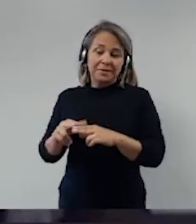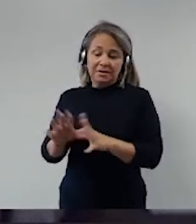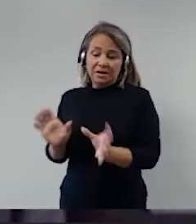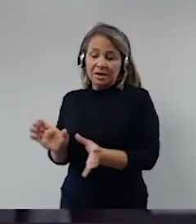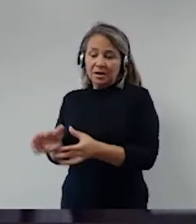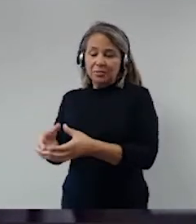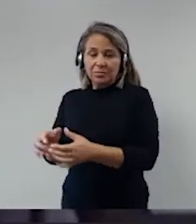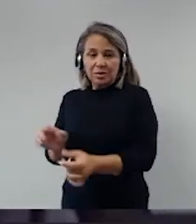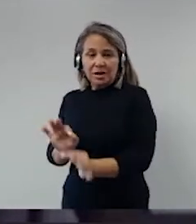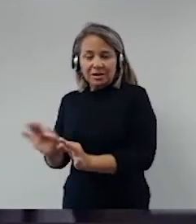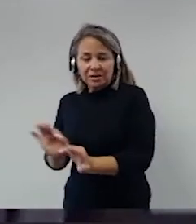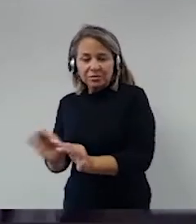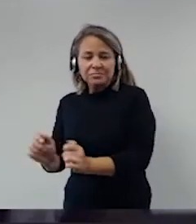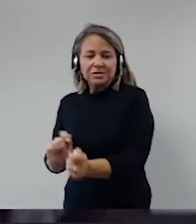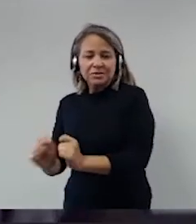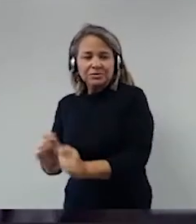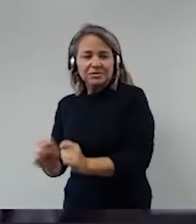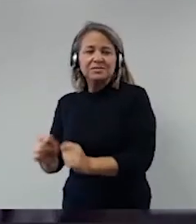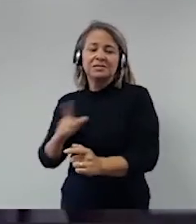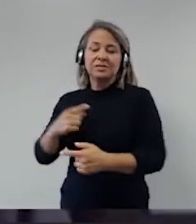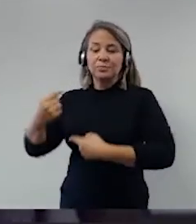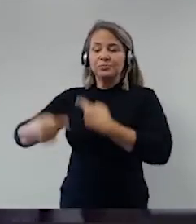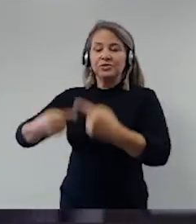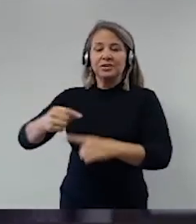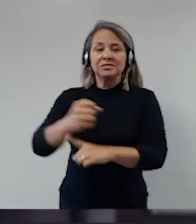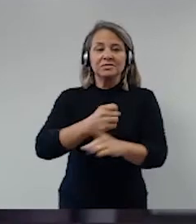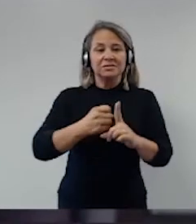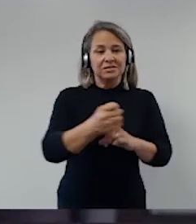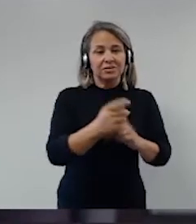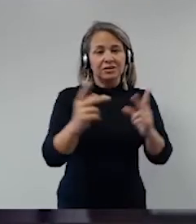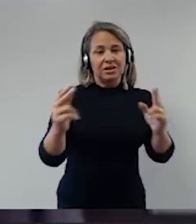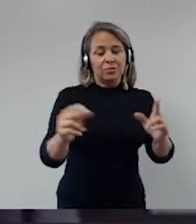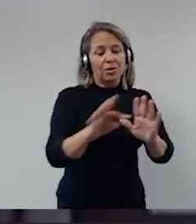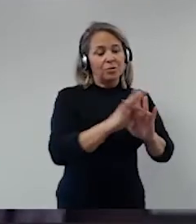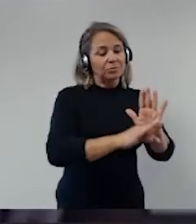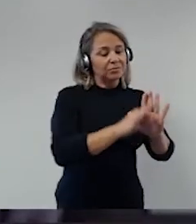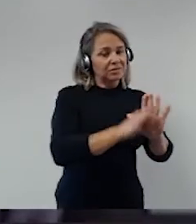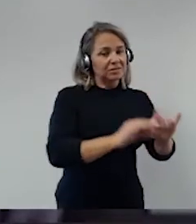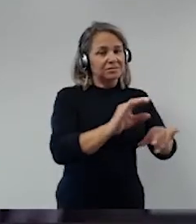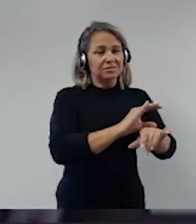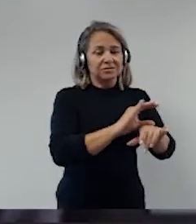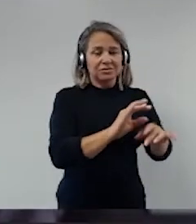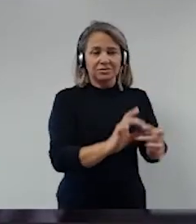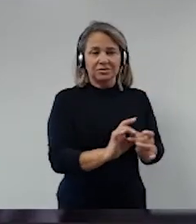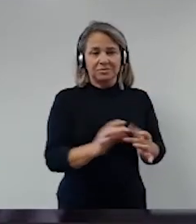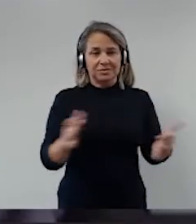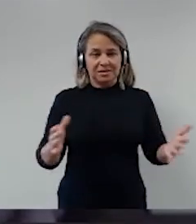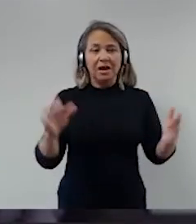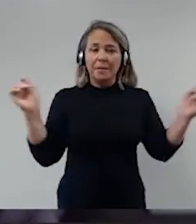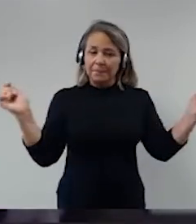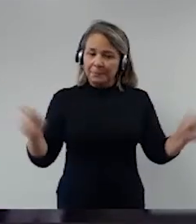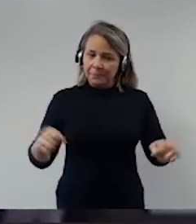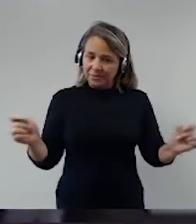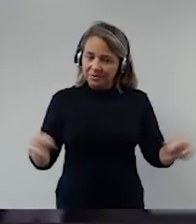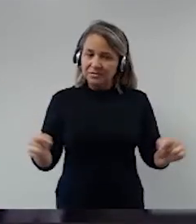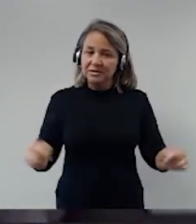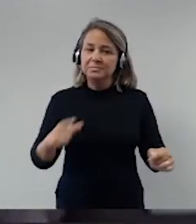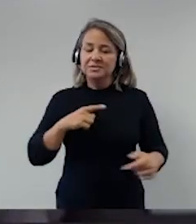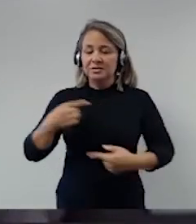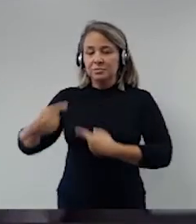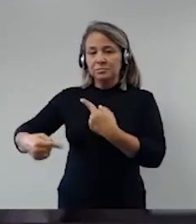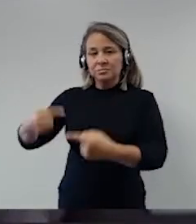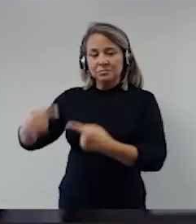tem um diálogo social, que é inerente a um texto de uma Constituição democrática. Você tem a possibilidade de um